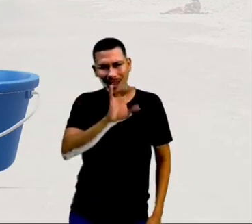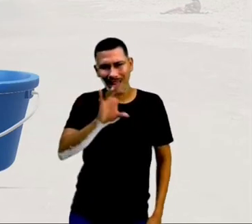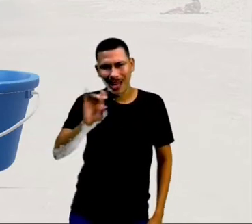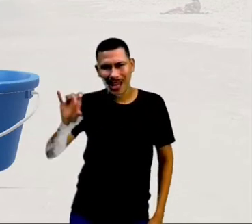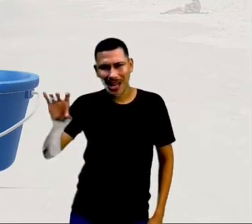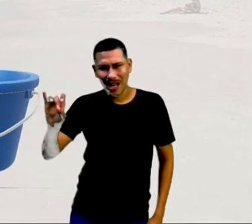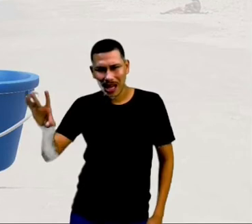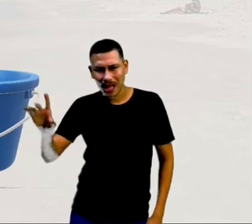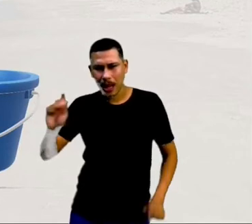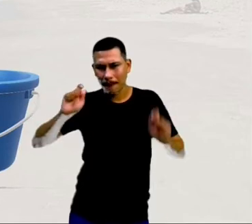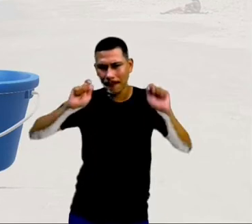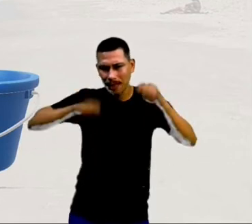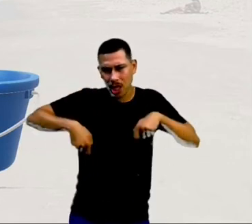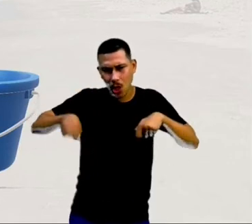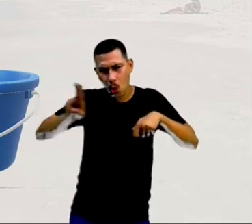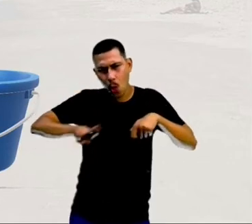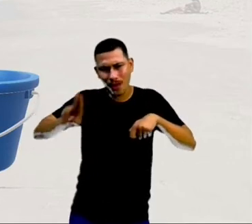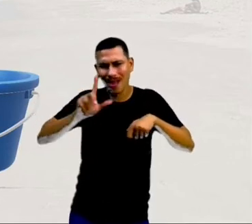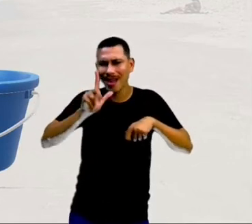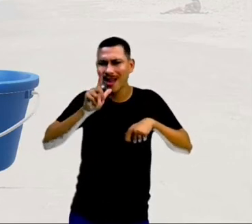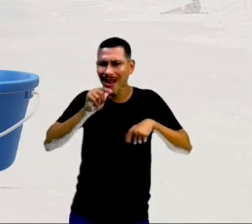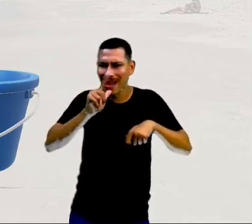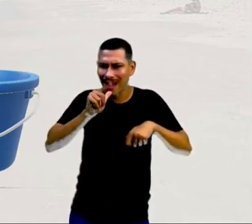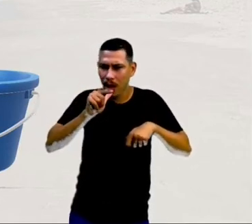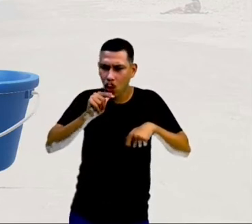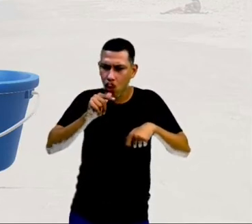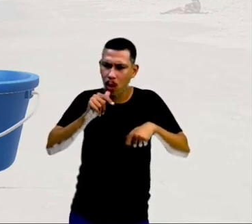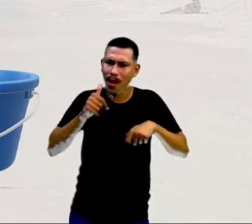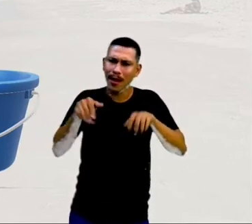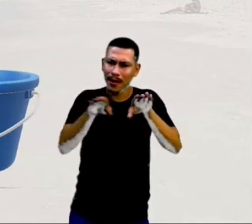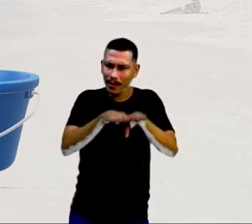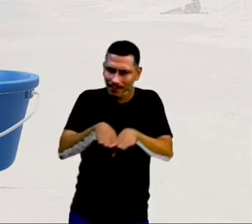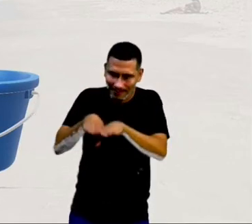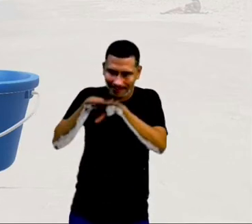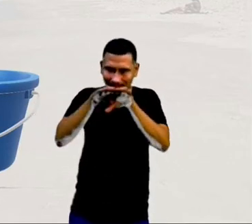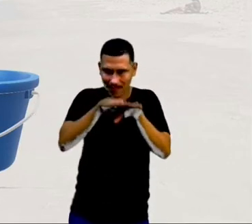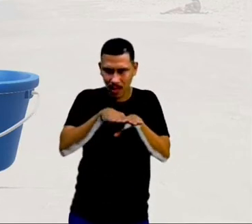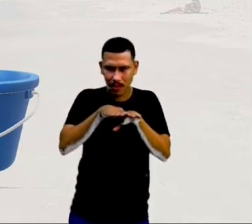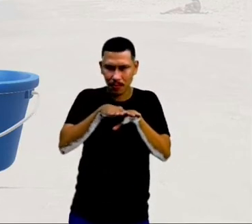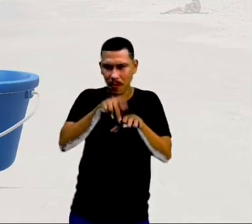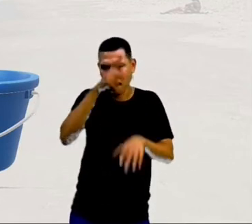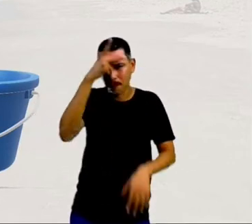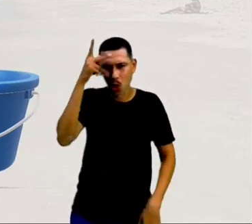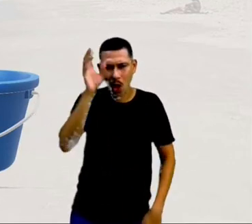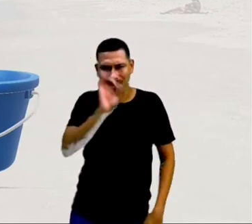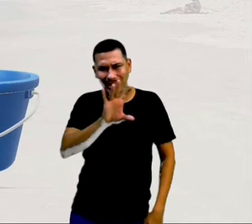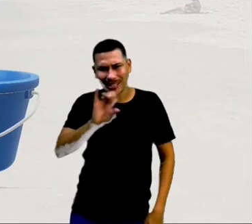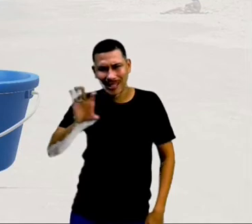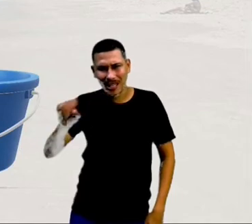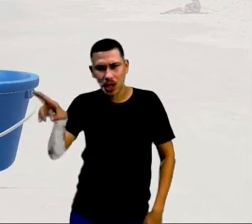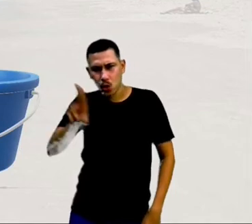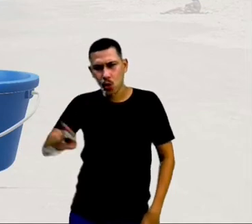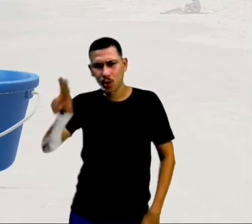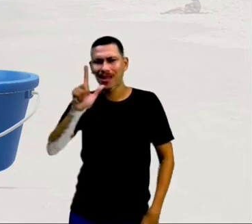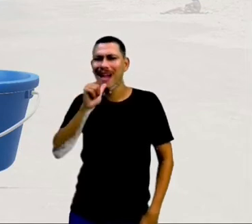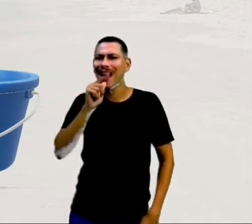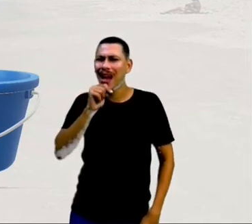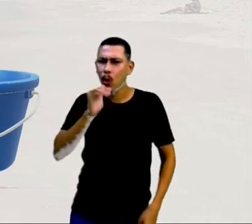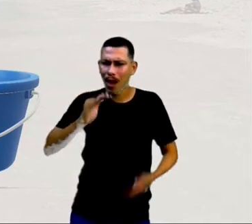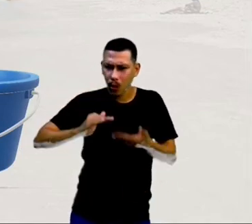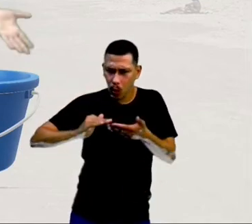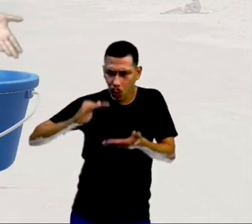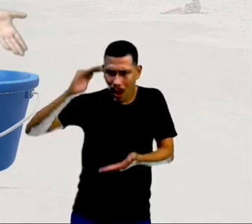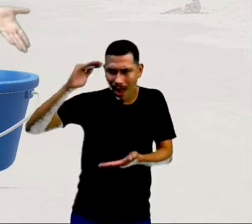tomar a mesma quantidade de água por dia. E cada pessoa gaste exatamente a mesma quantidade de